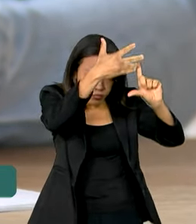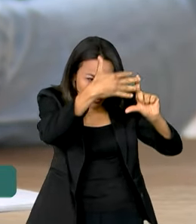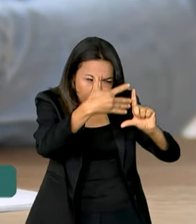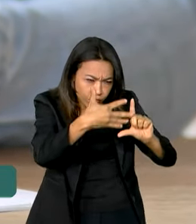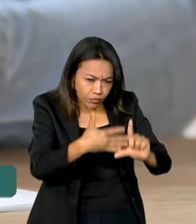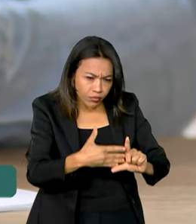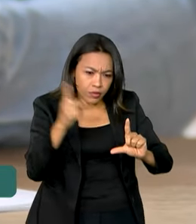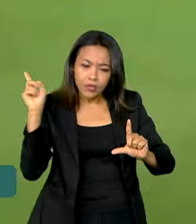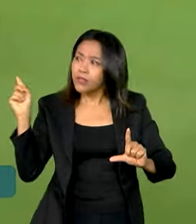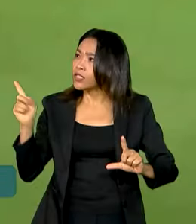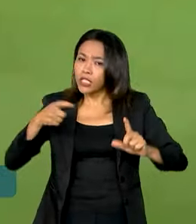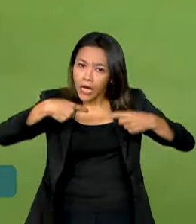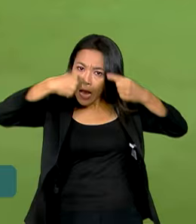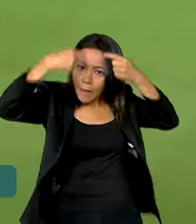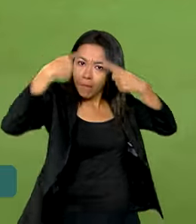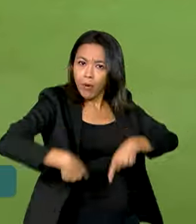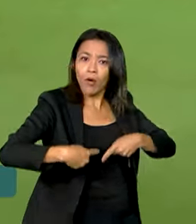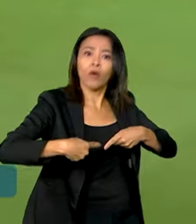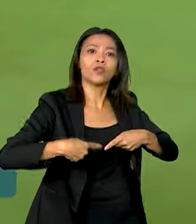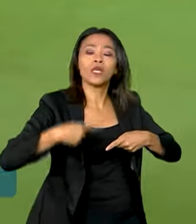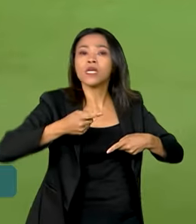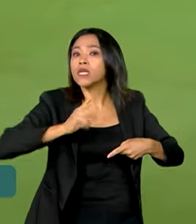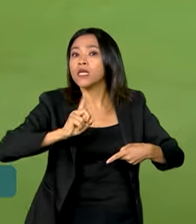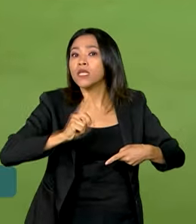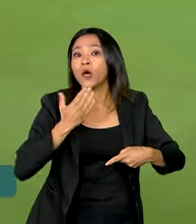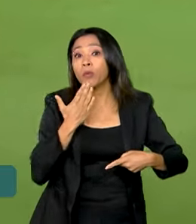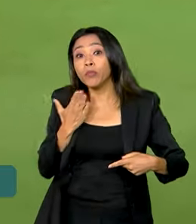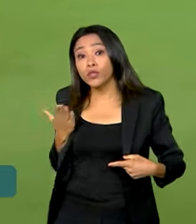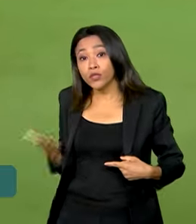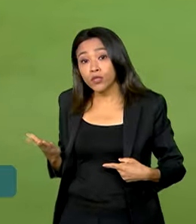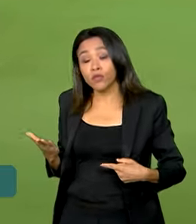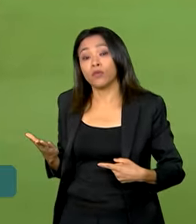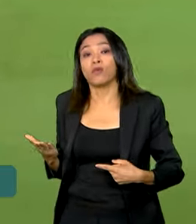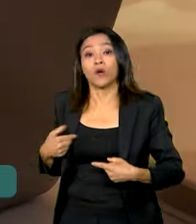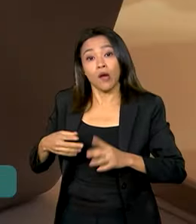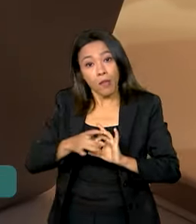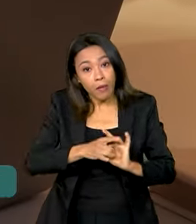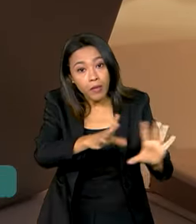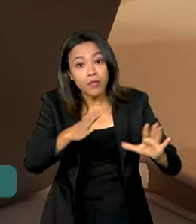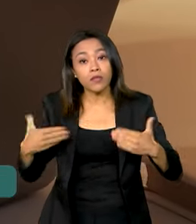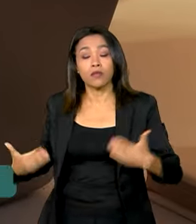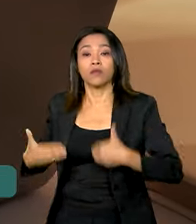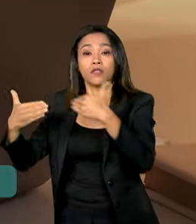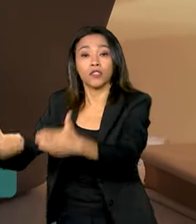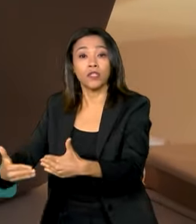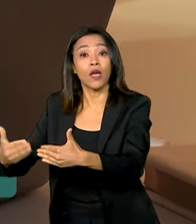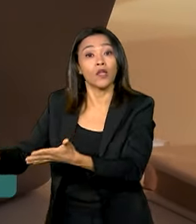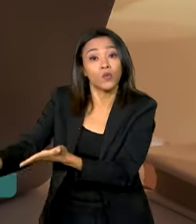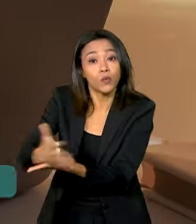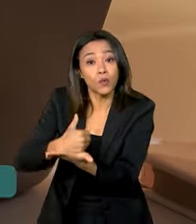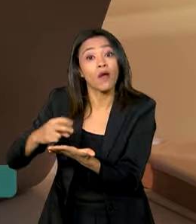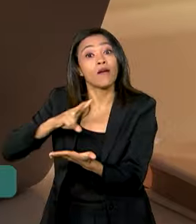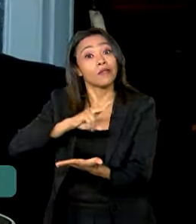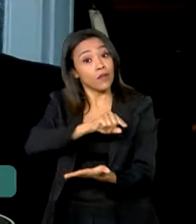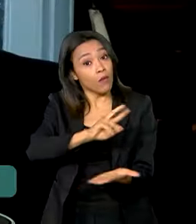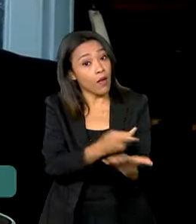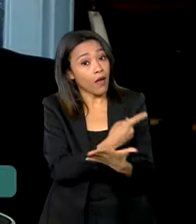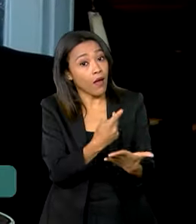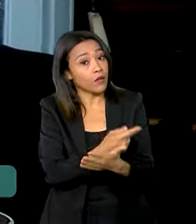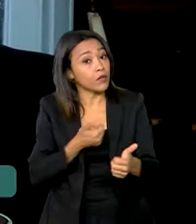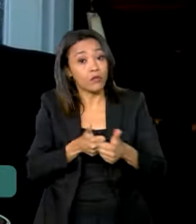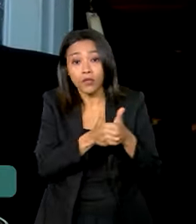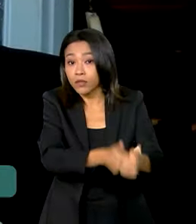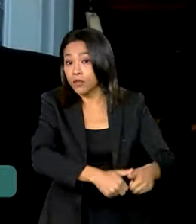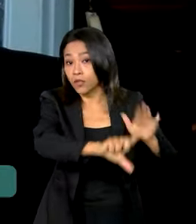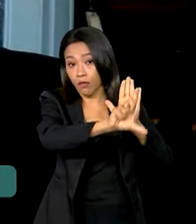onlines que não solicitaram o credenciamento ao Ministério da Fazenda estão irregulares e serão proibidos de atuar essa